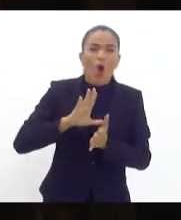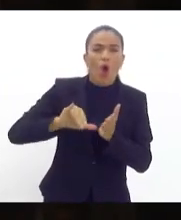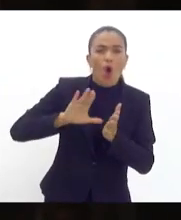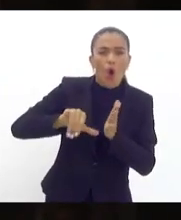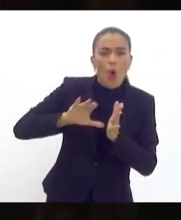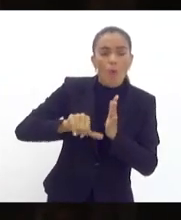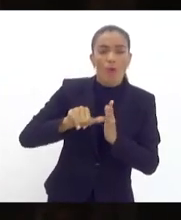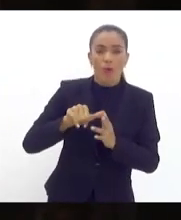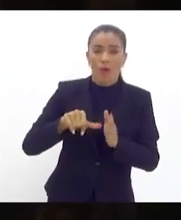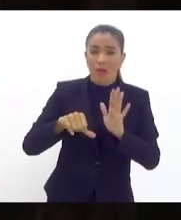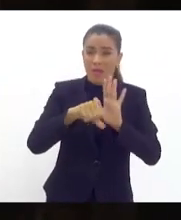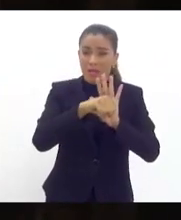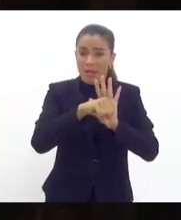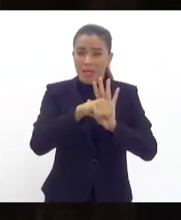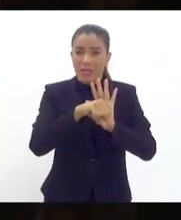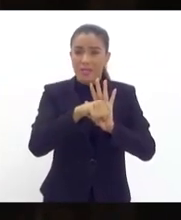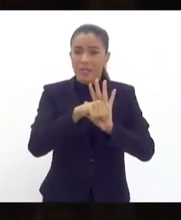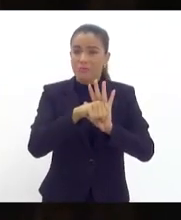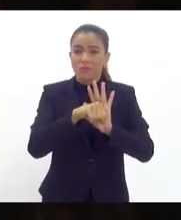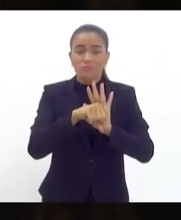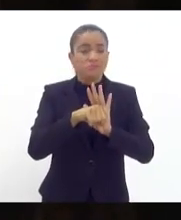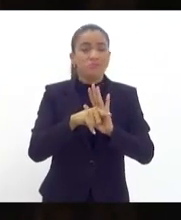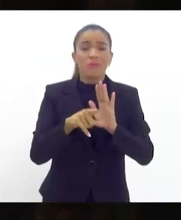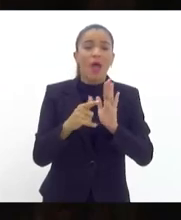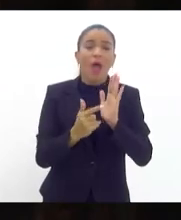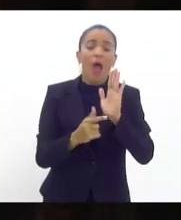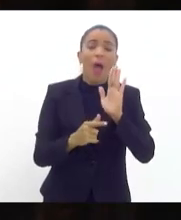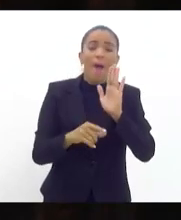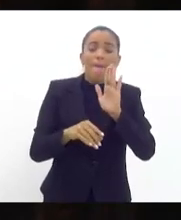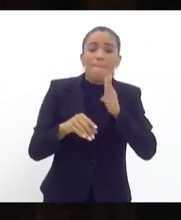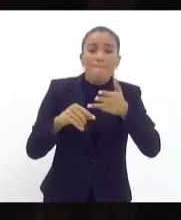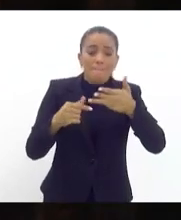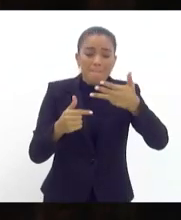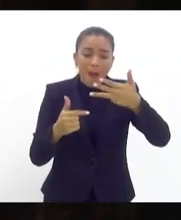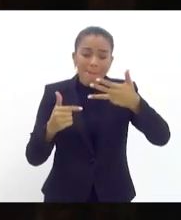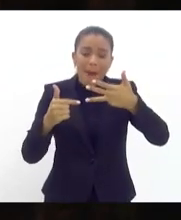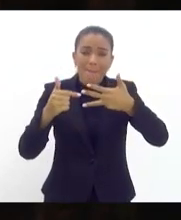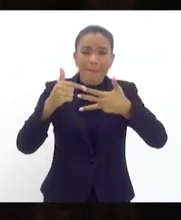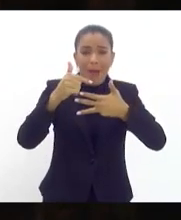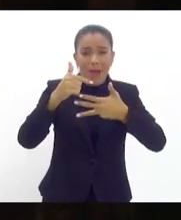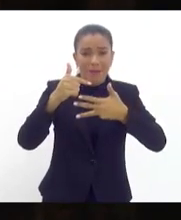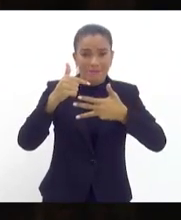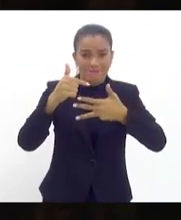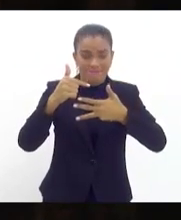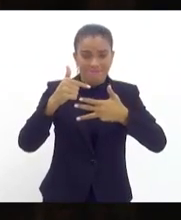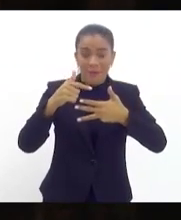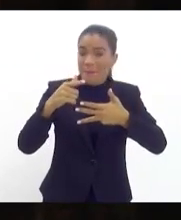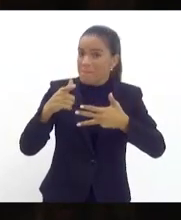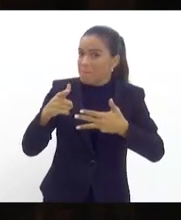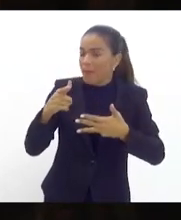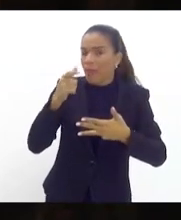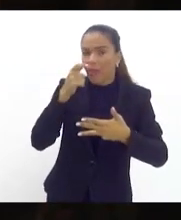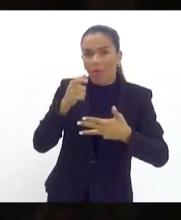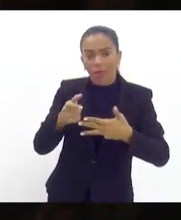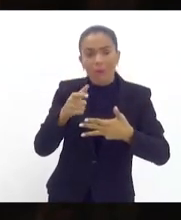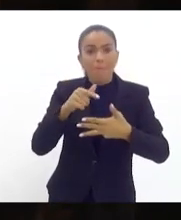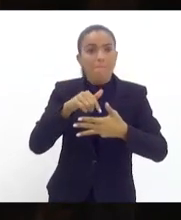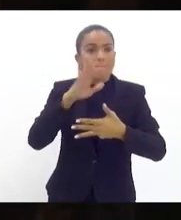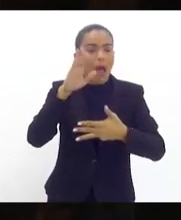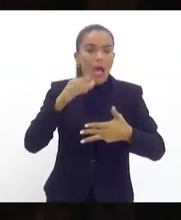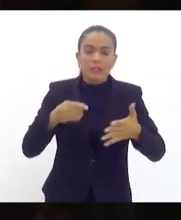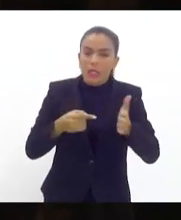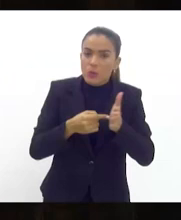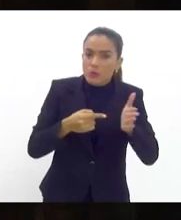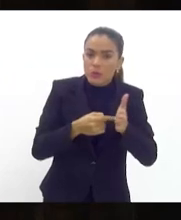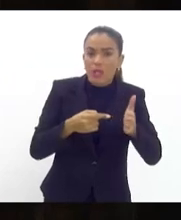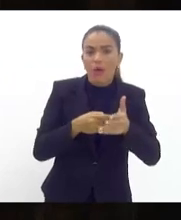esses crimes estão escalonados no terceiro quarto quinto ranking Por incrível que pareça o crime mais denunciado